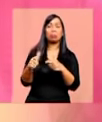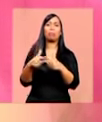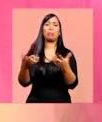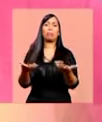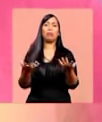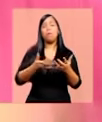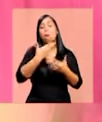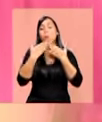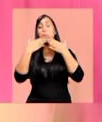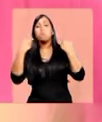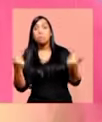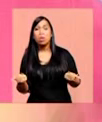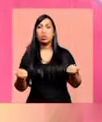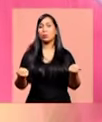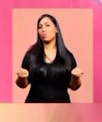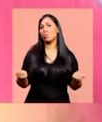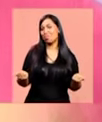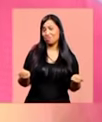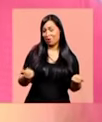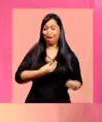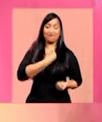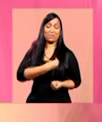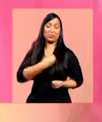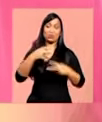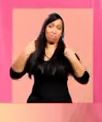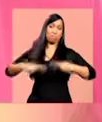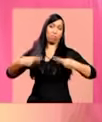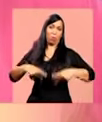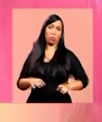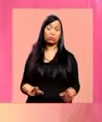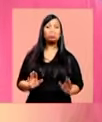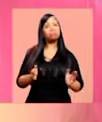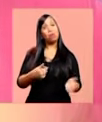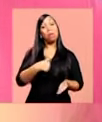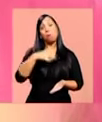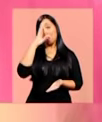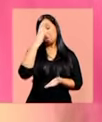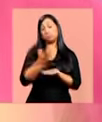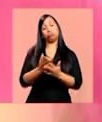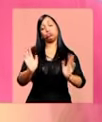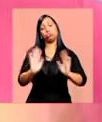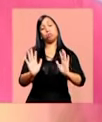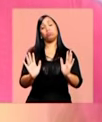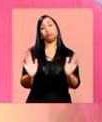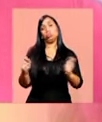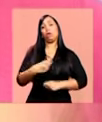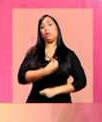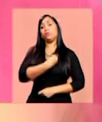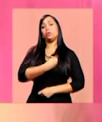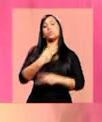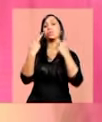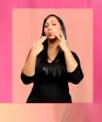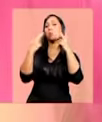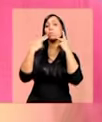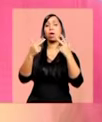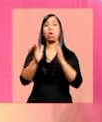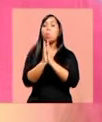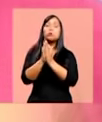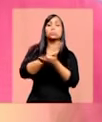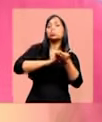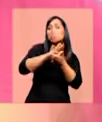ou sair ou melhorar a partir disso a sua vida pessoal. Eu acredito que não. Acredito que você possa viver uma vida